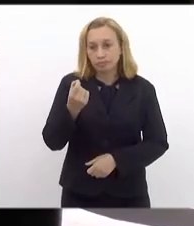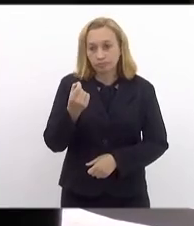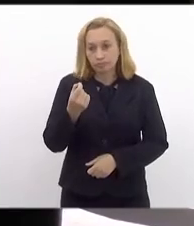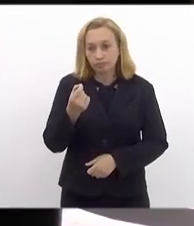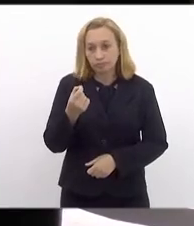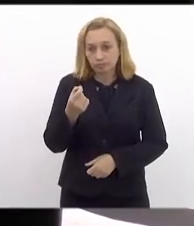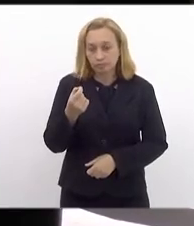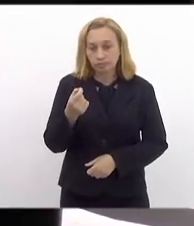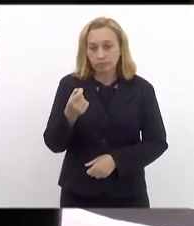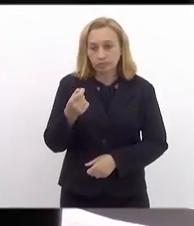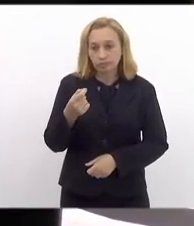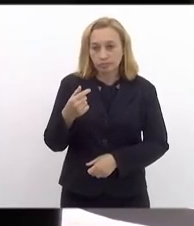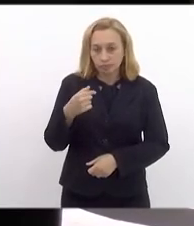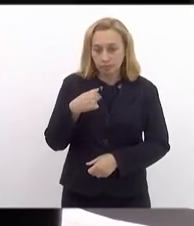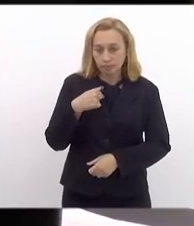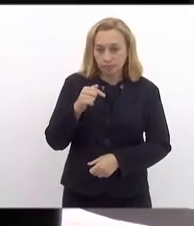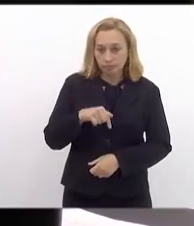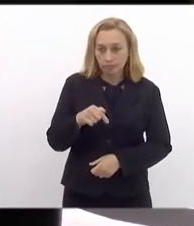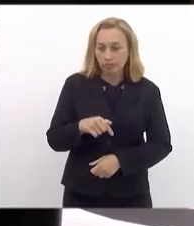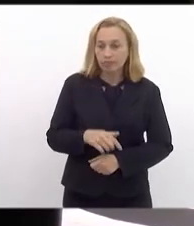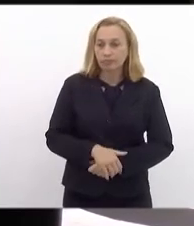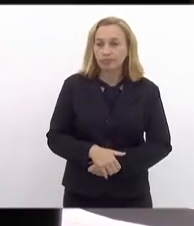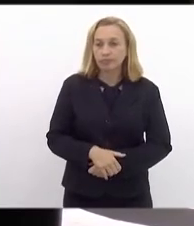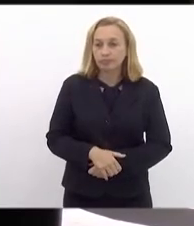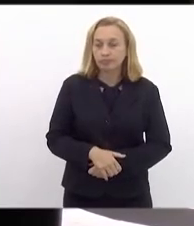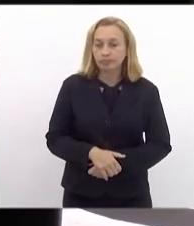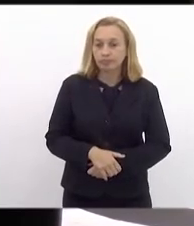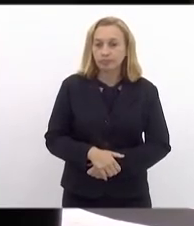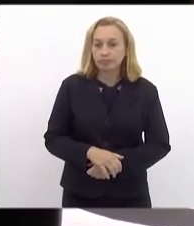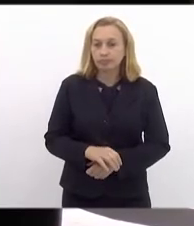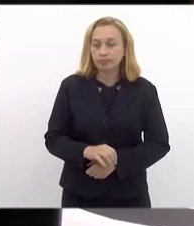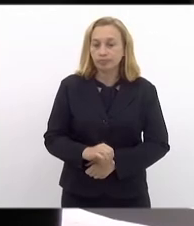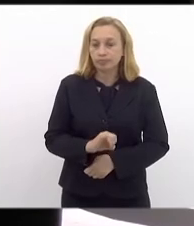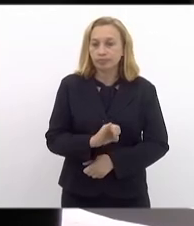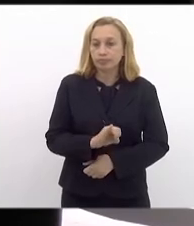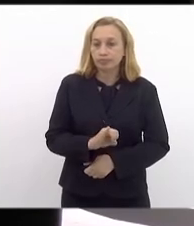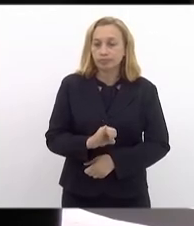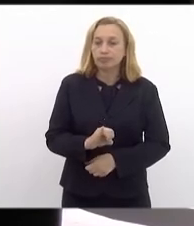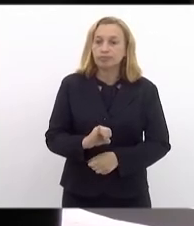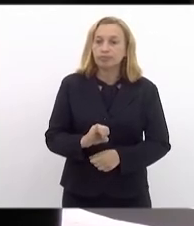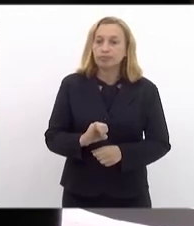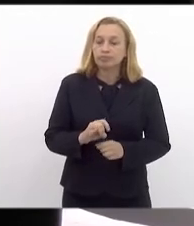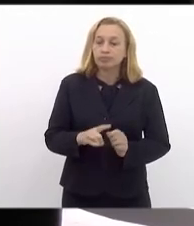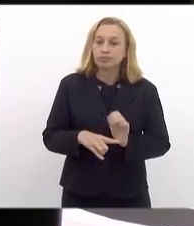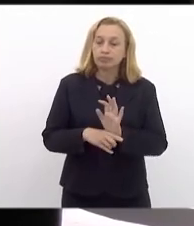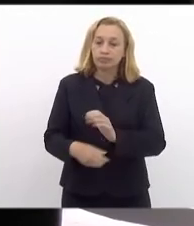que eu estou aqui sobre o império dos benefícios fiscais